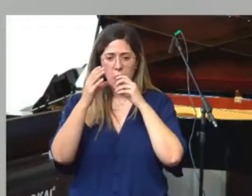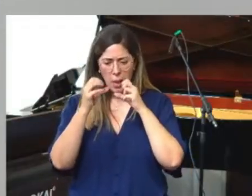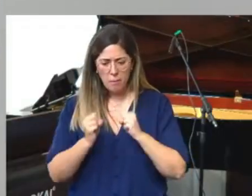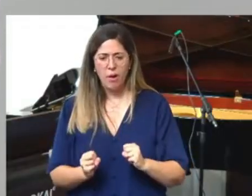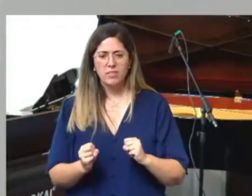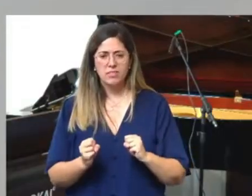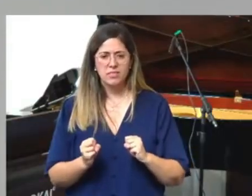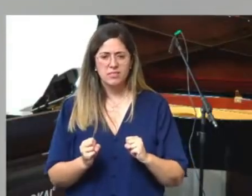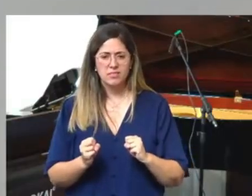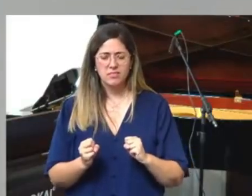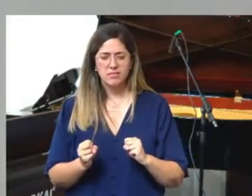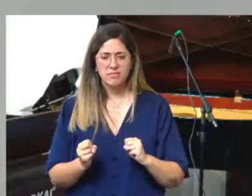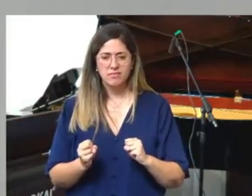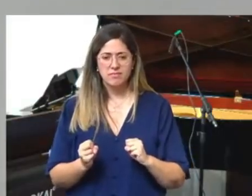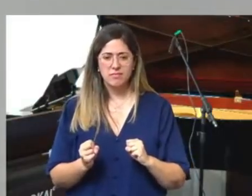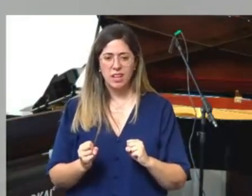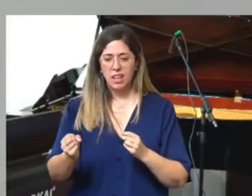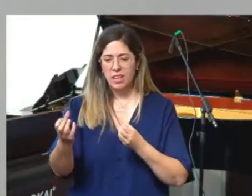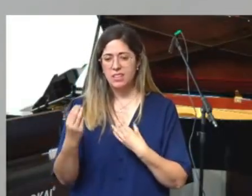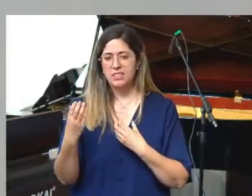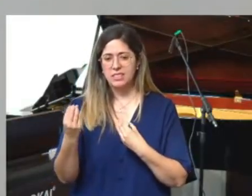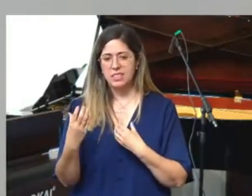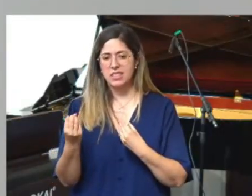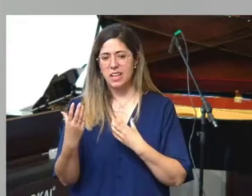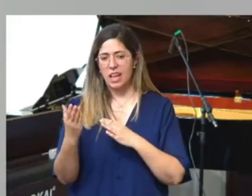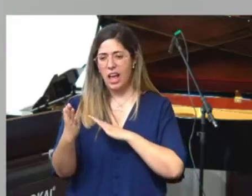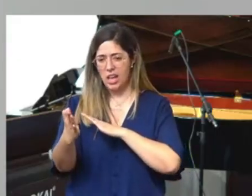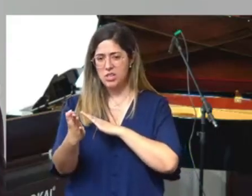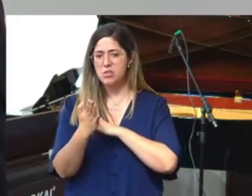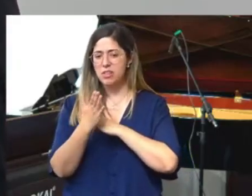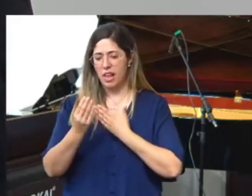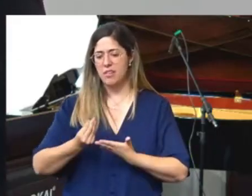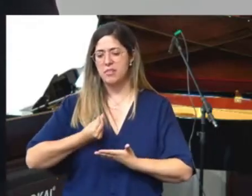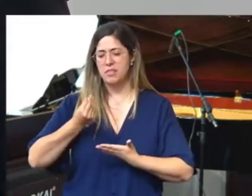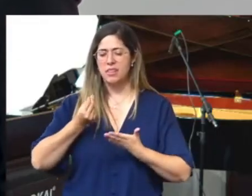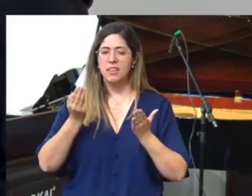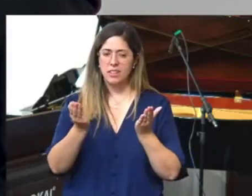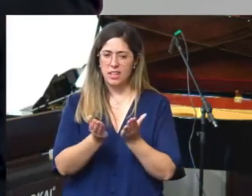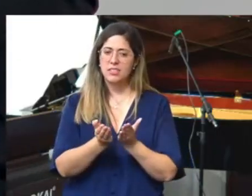e te ajudar no seu caminhar de vida cristã.